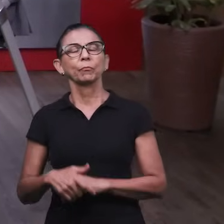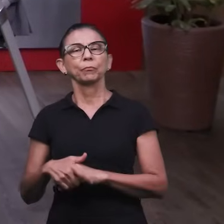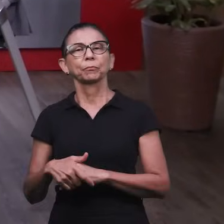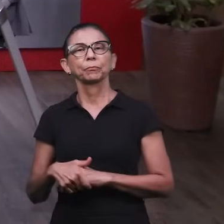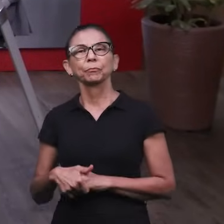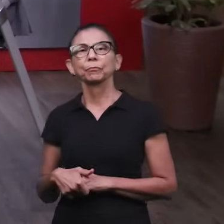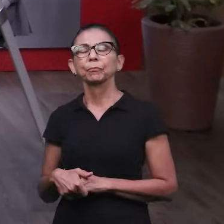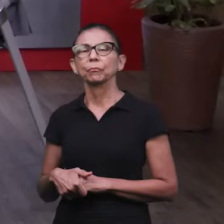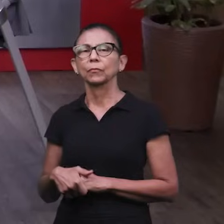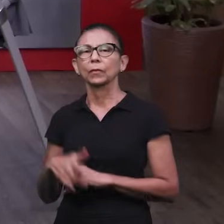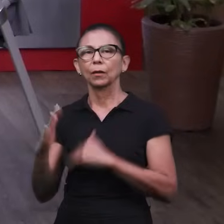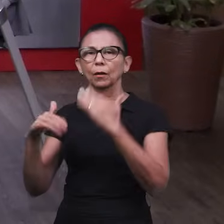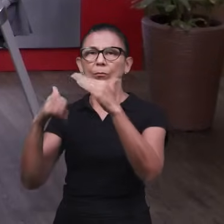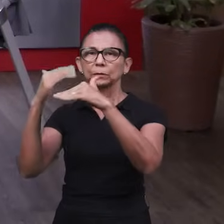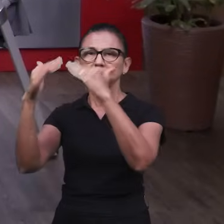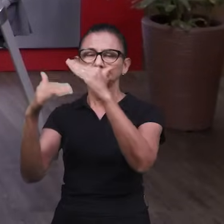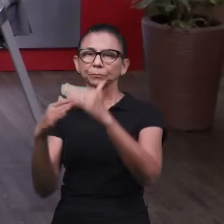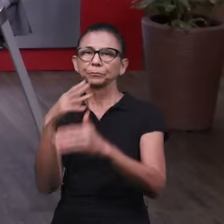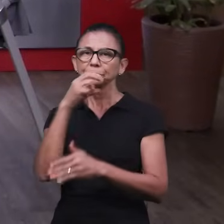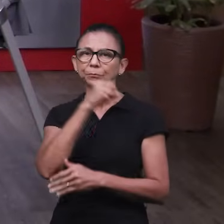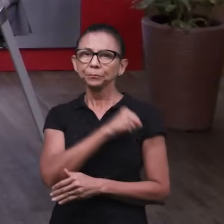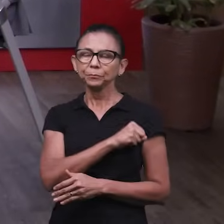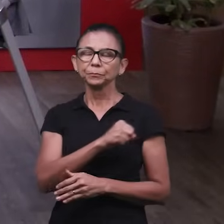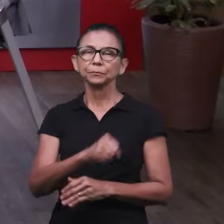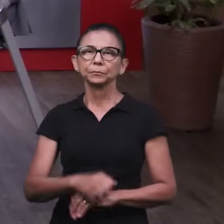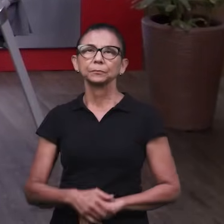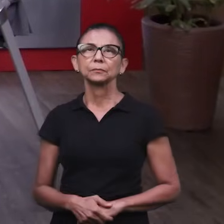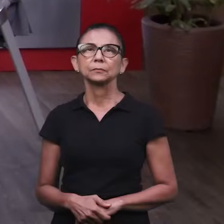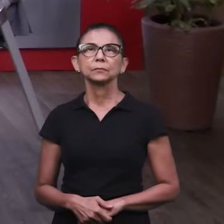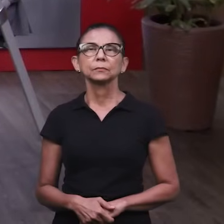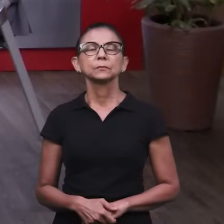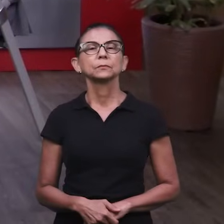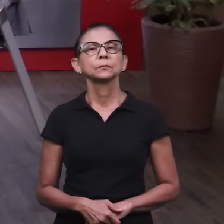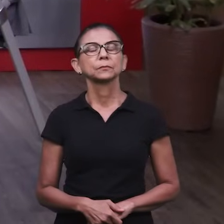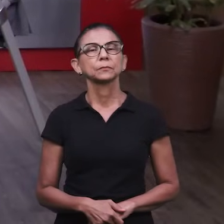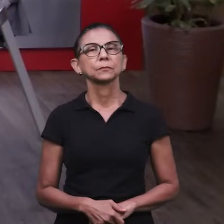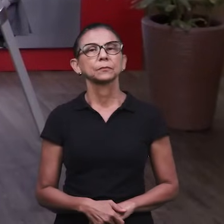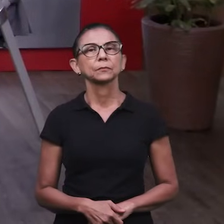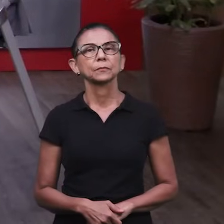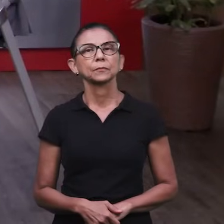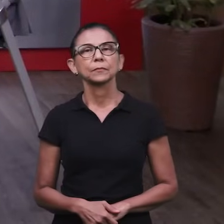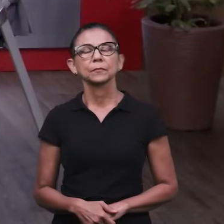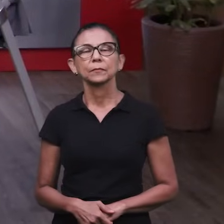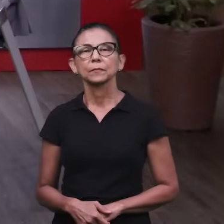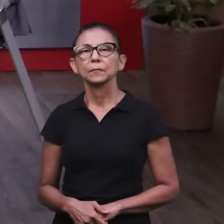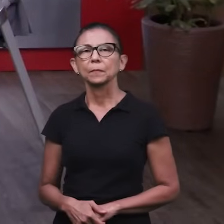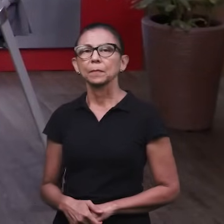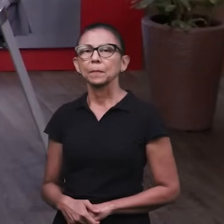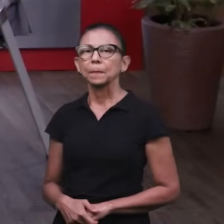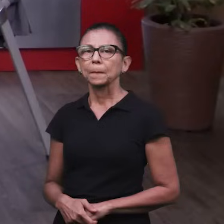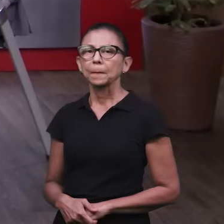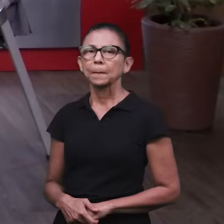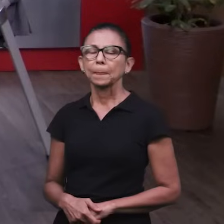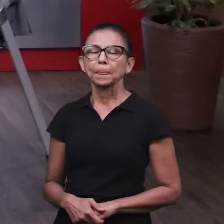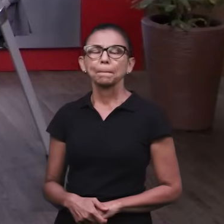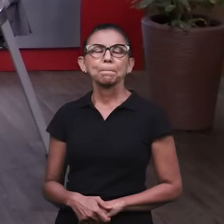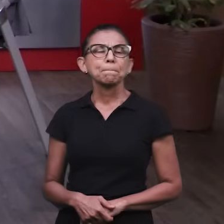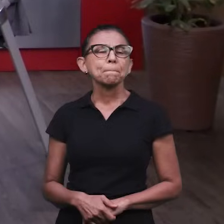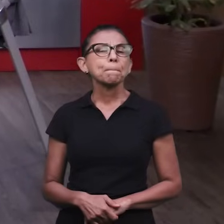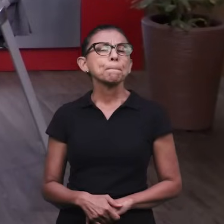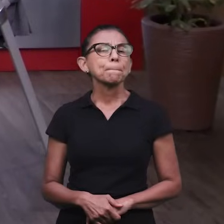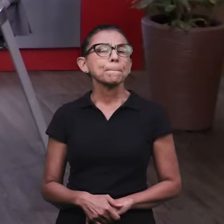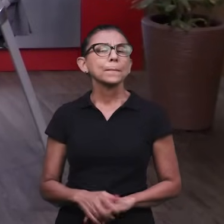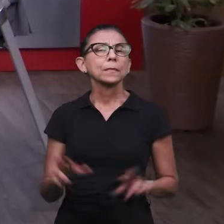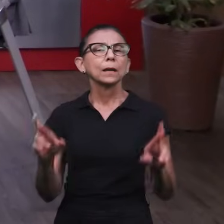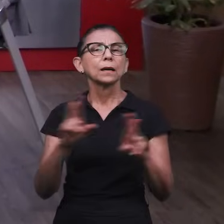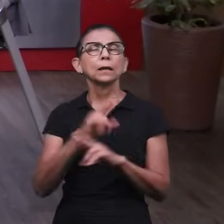Sim, você tem mais disposição neural. Né? Agora, trazendo um pouco assim mais para a vida adulta, quais são assim,